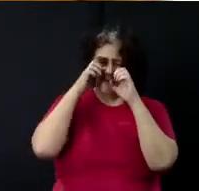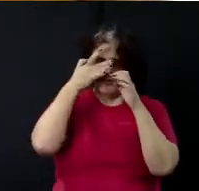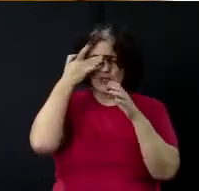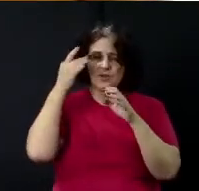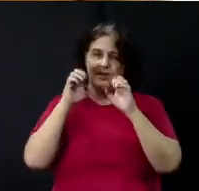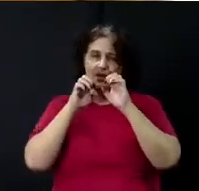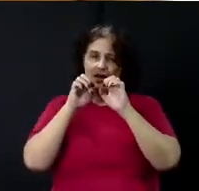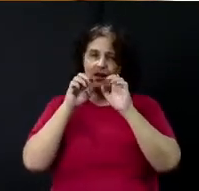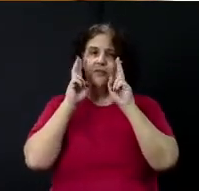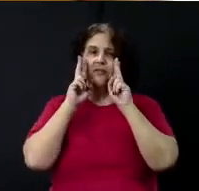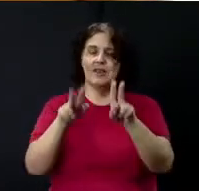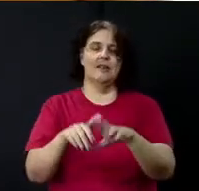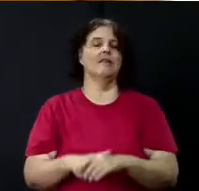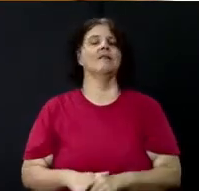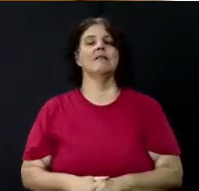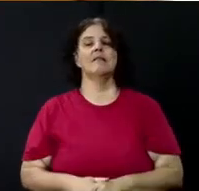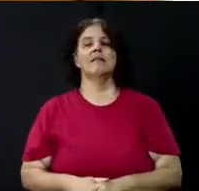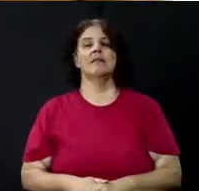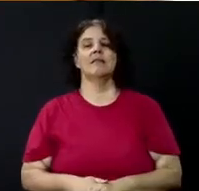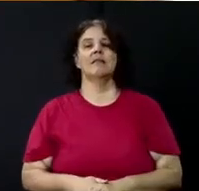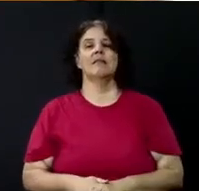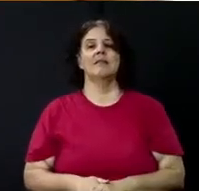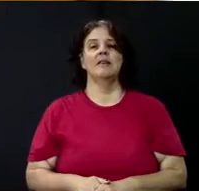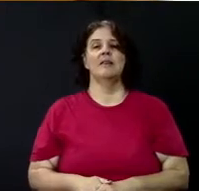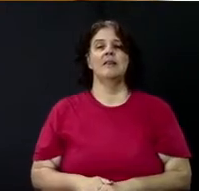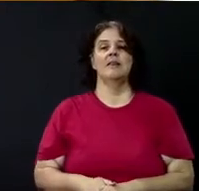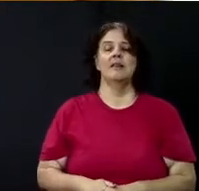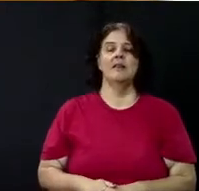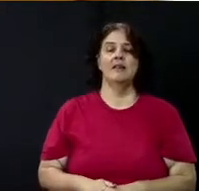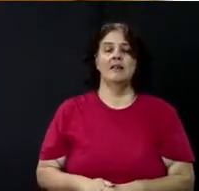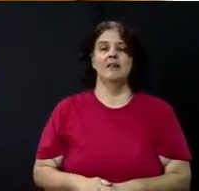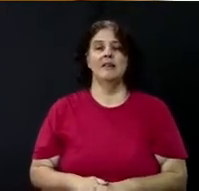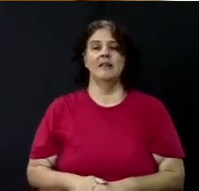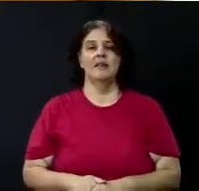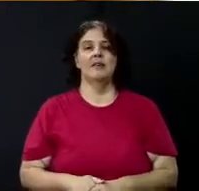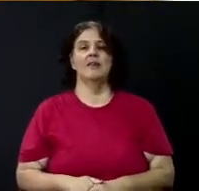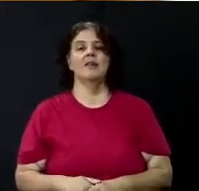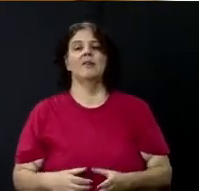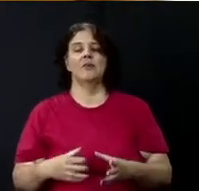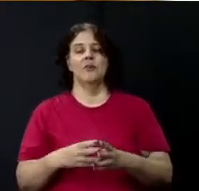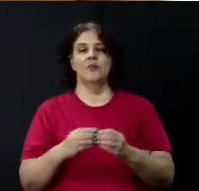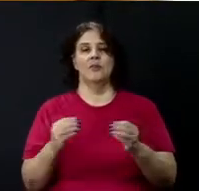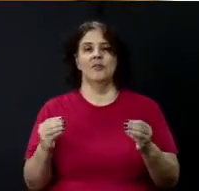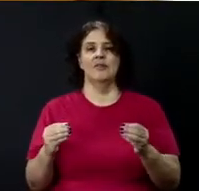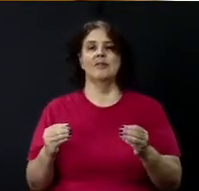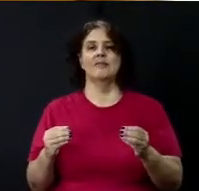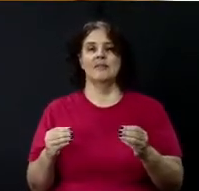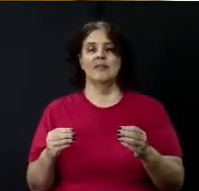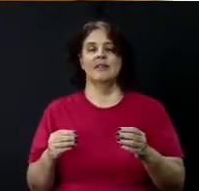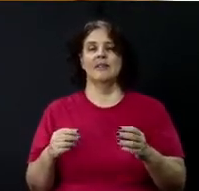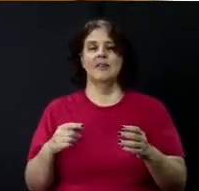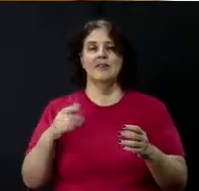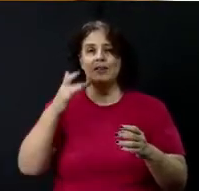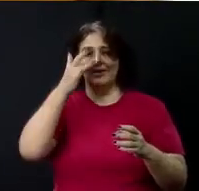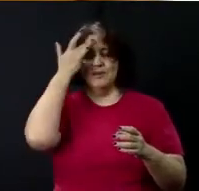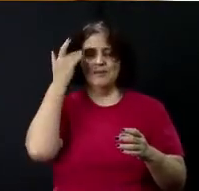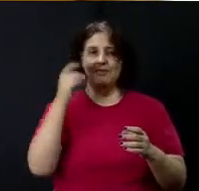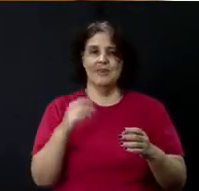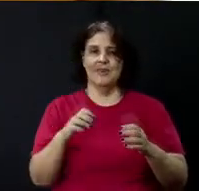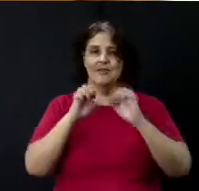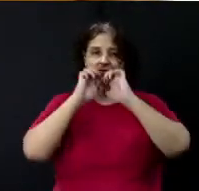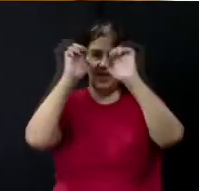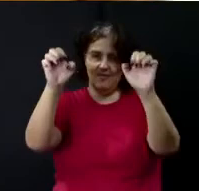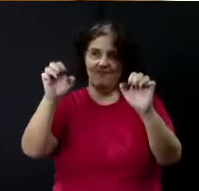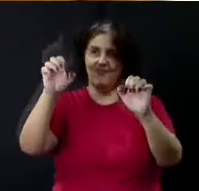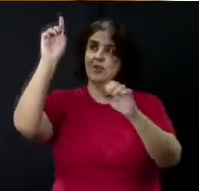essa condição, mas você é instrumento. Porque como crerão, se não há quem pregue? Que o Senhor nos dê